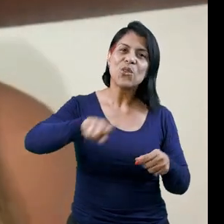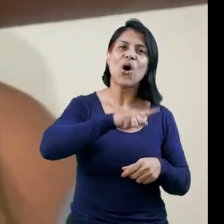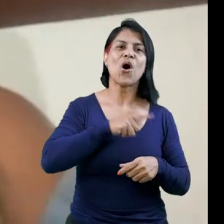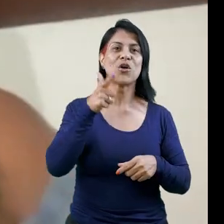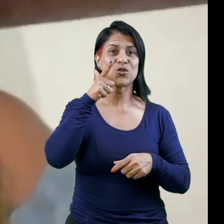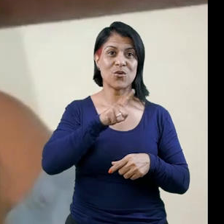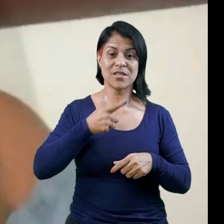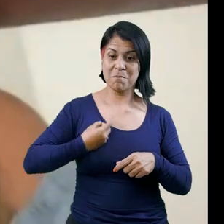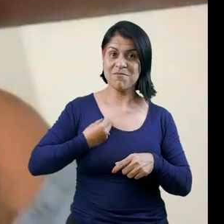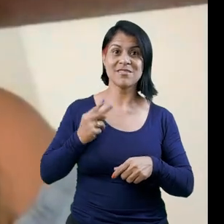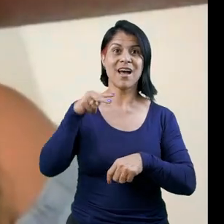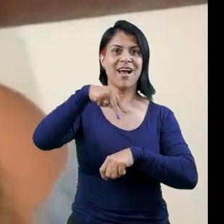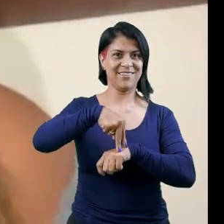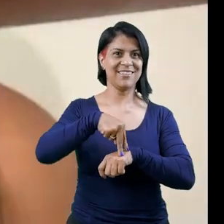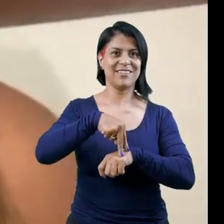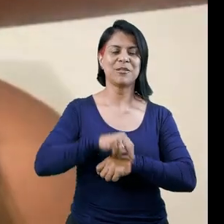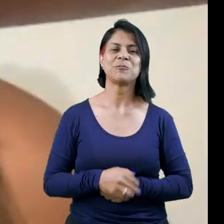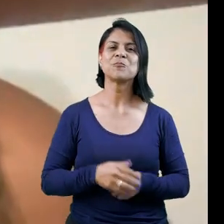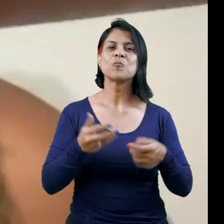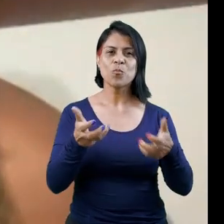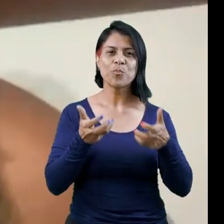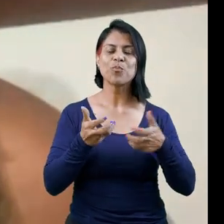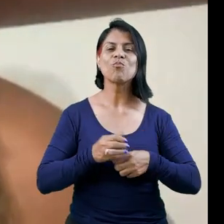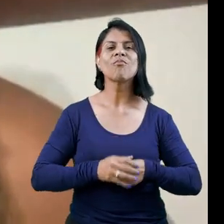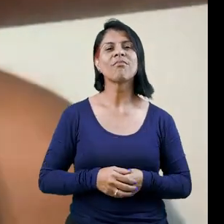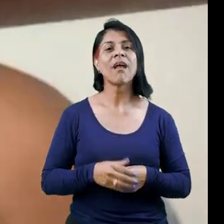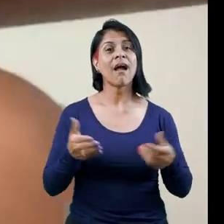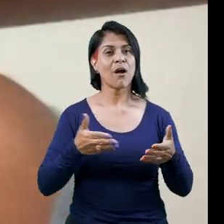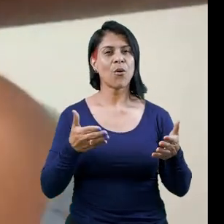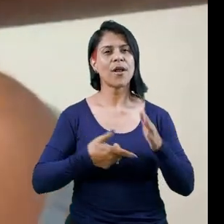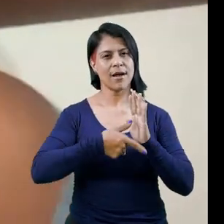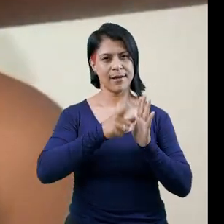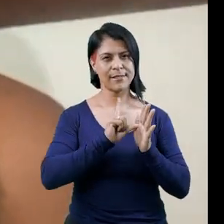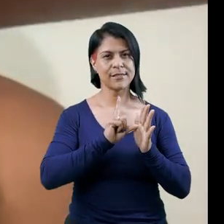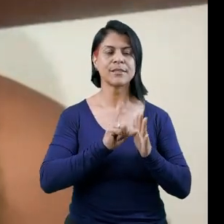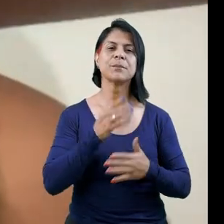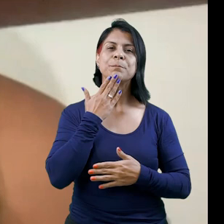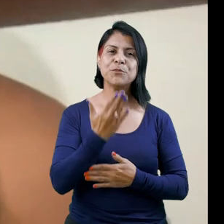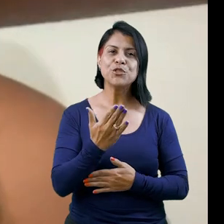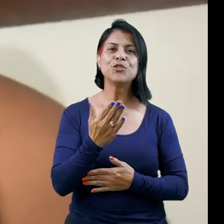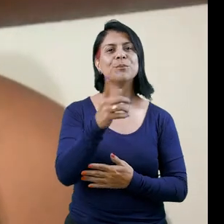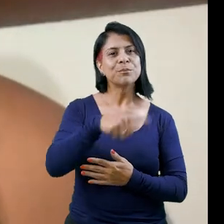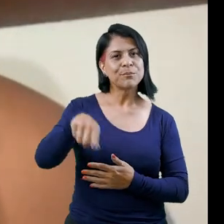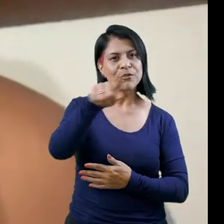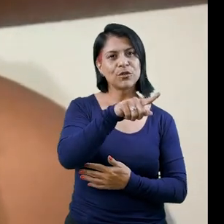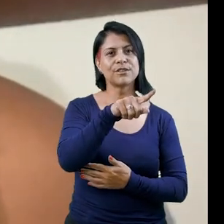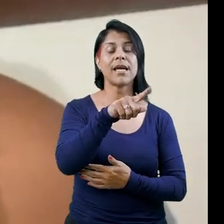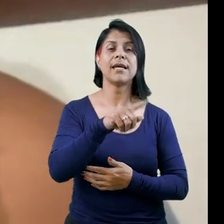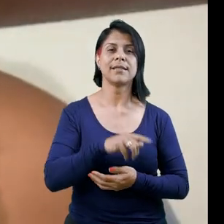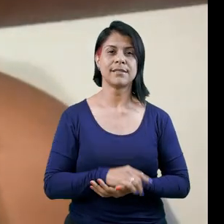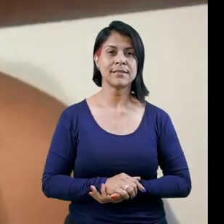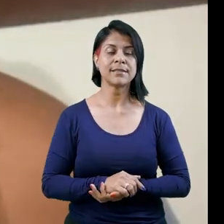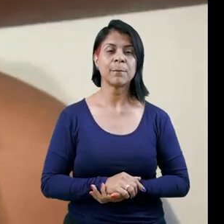aqui. É, e eu queria, de antemão, pedir para que